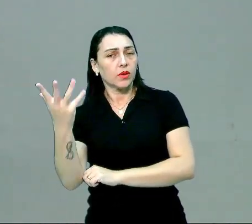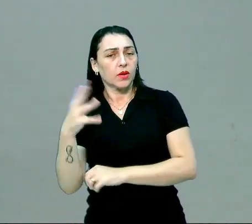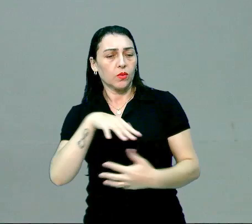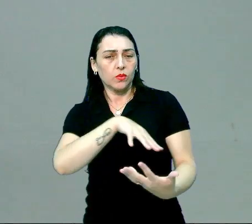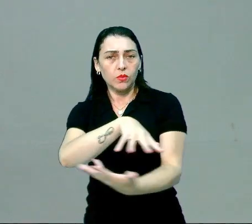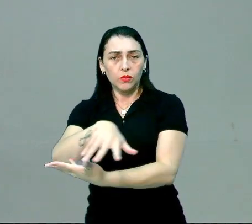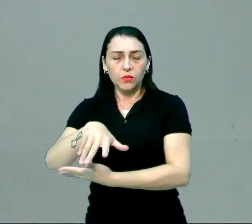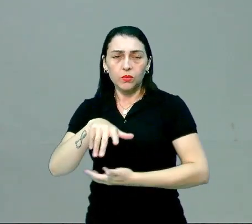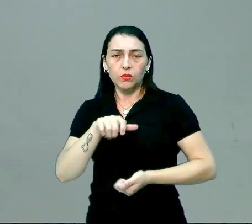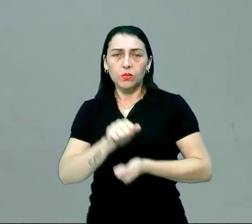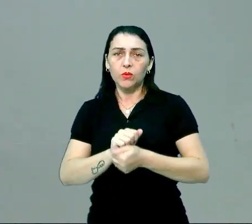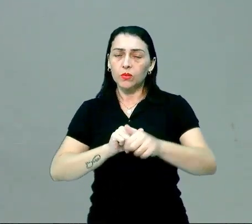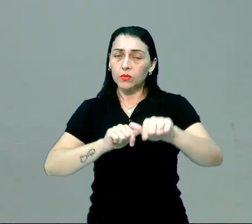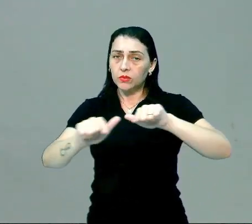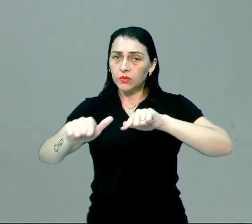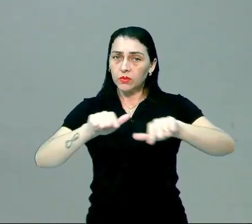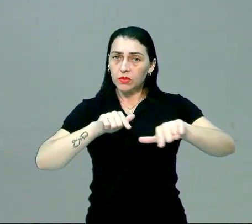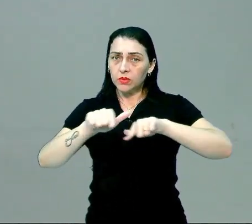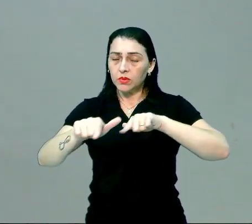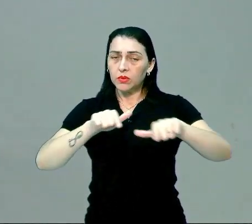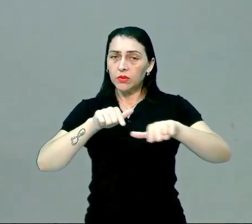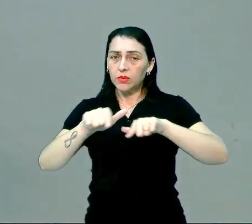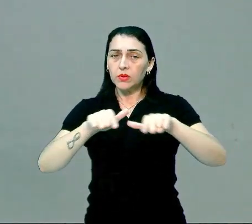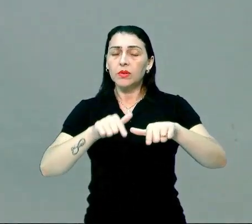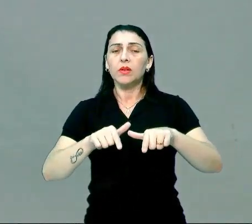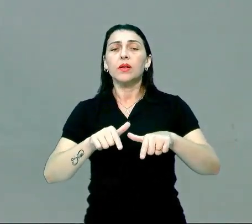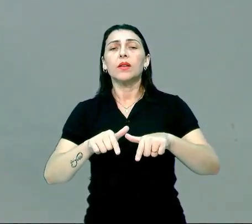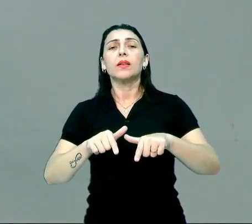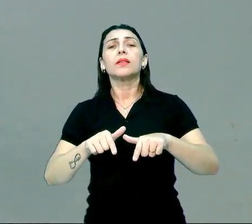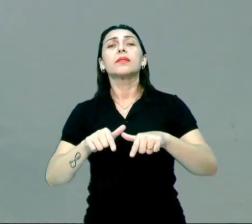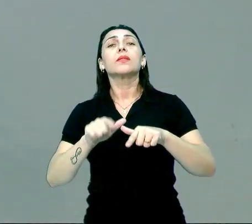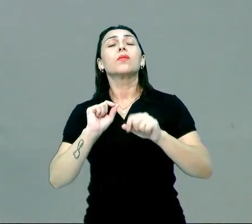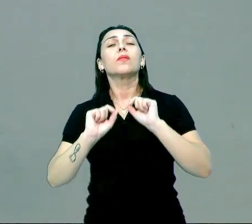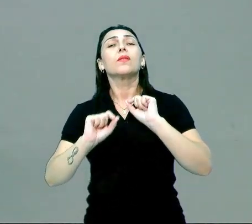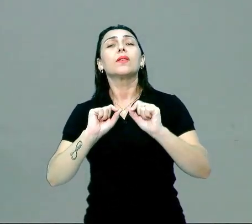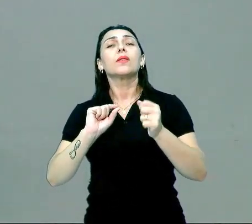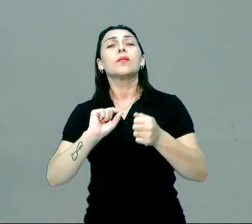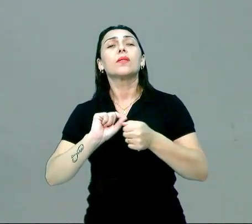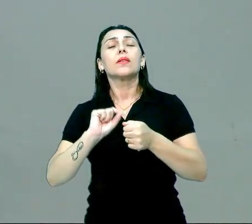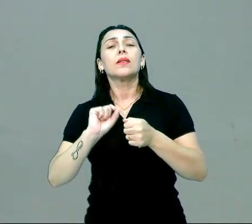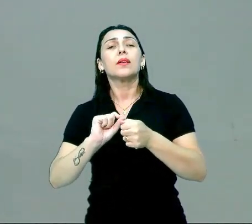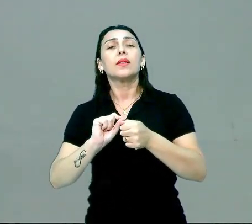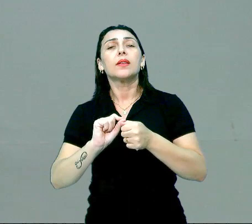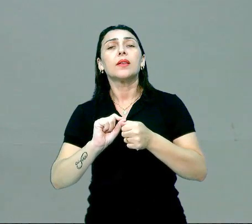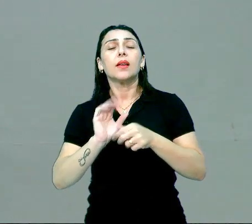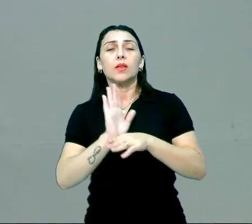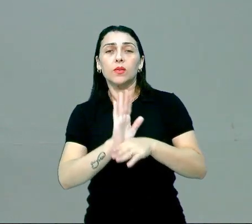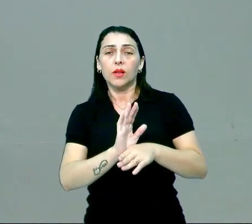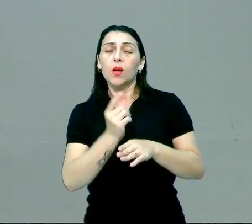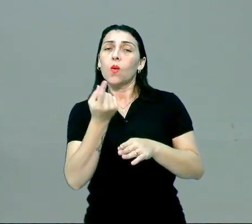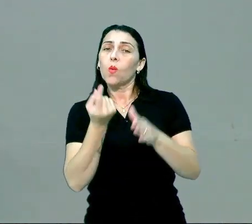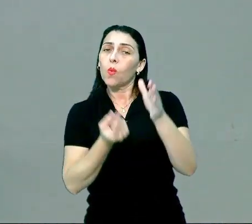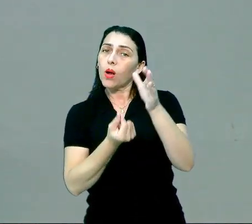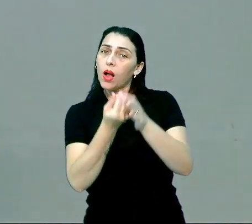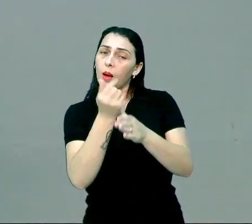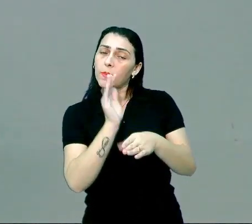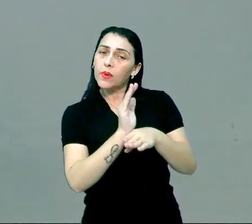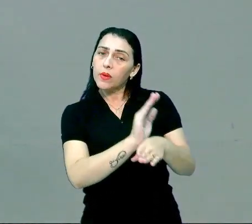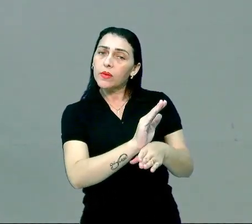no mundo do trabalho, elas acabam atendendo às expectativas do capital